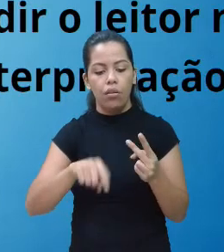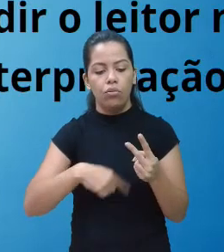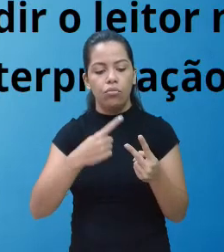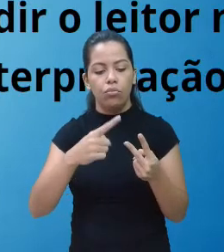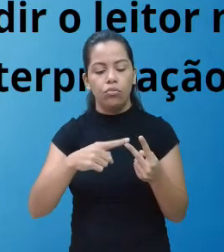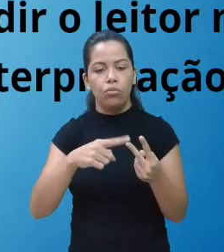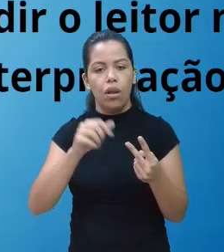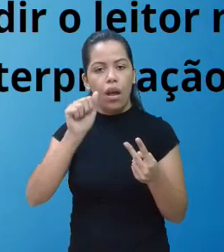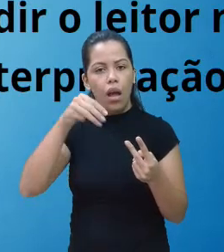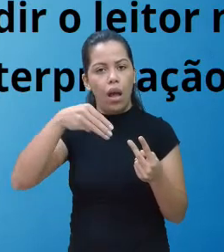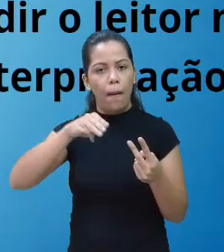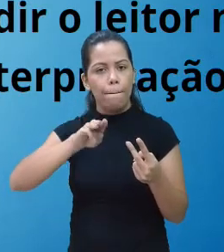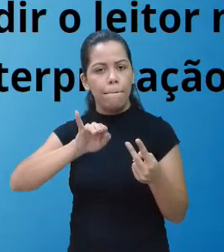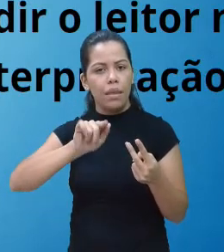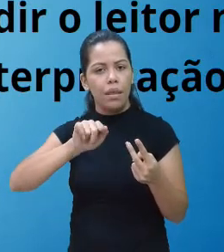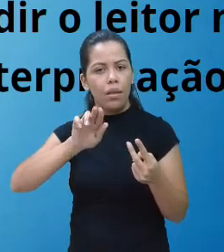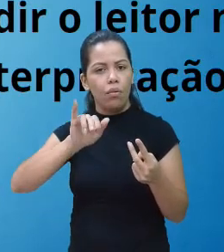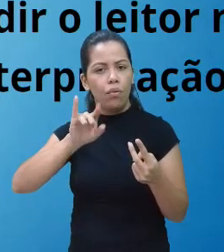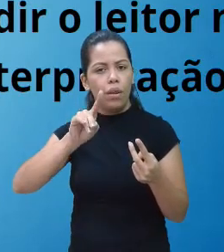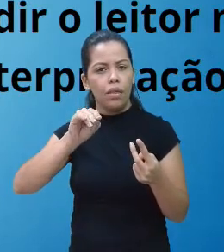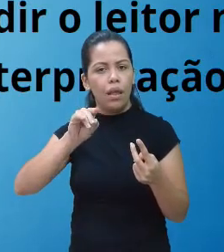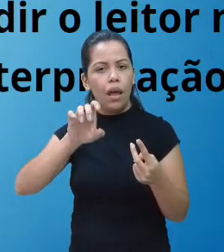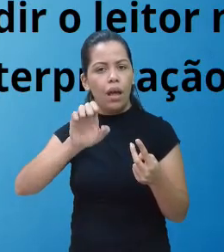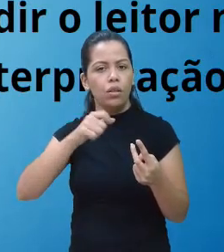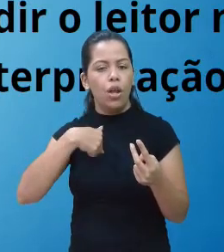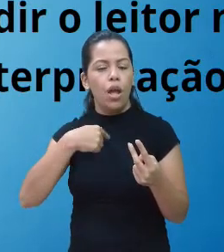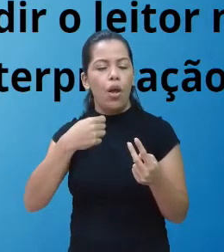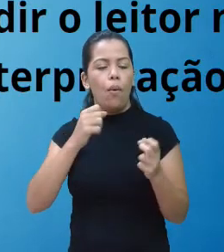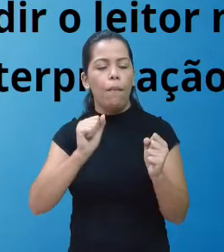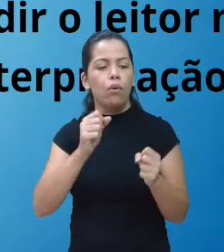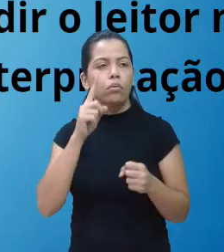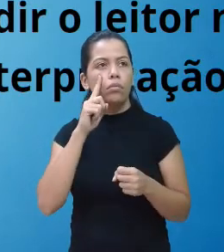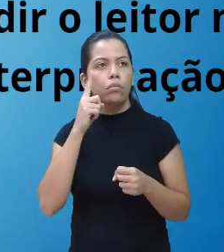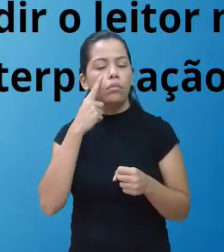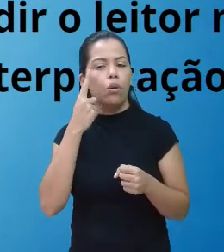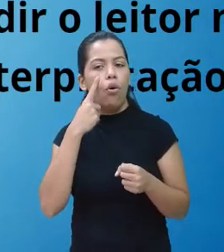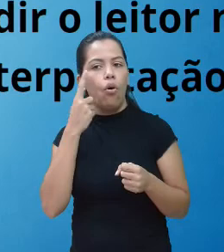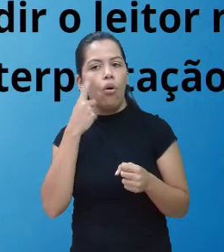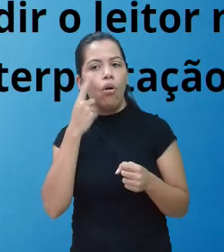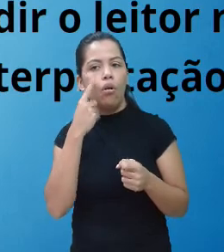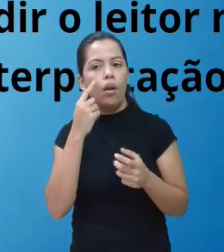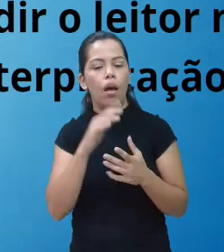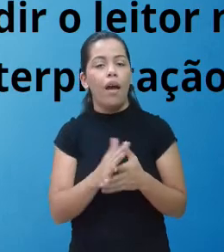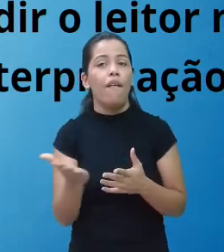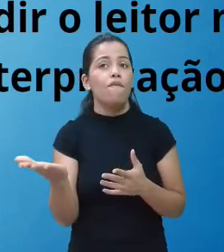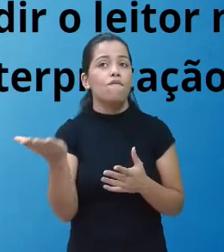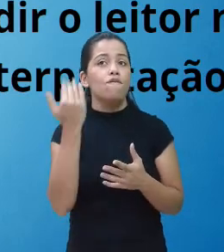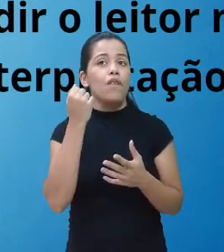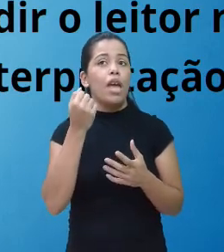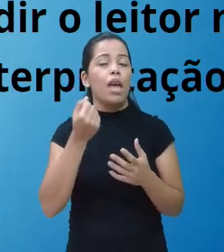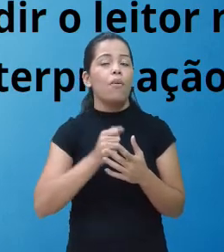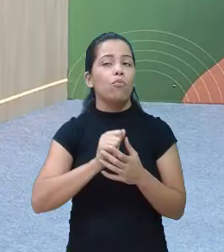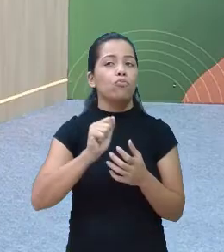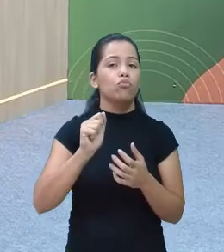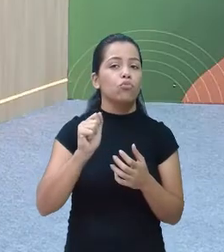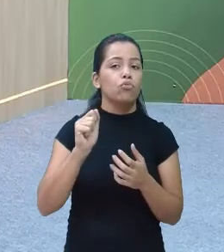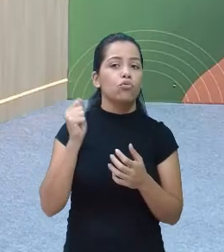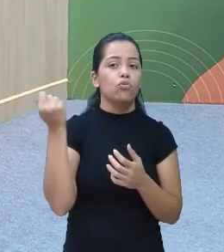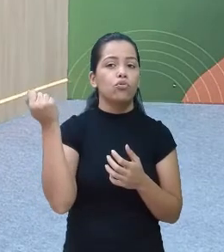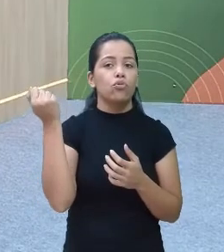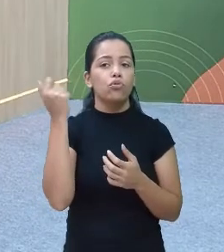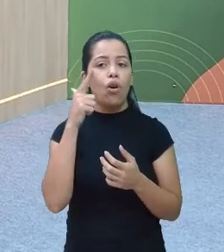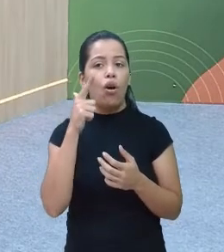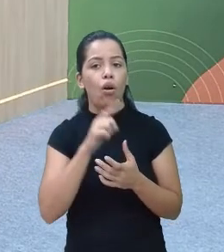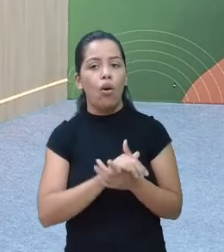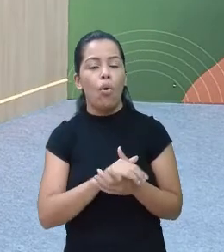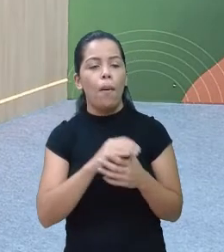sol e dizer, vem do sol. E, na verdade, alguém pode estar entendendo que eu estou querendo vender o sol. Olha só que ideia bem